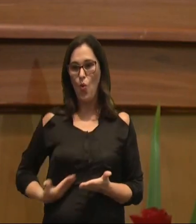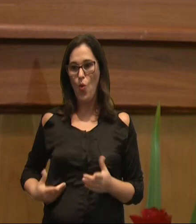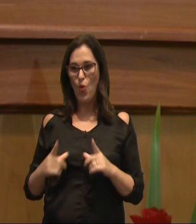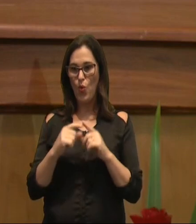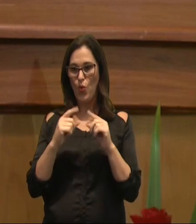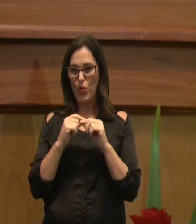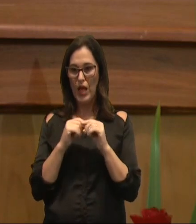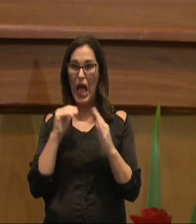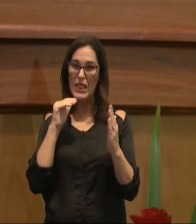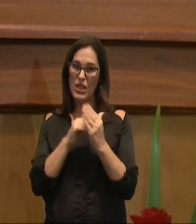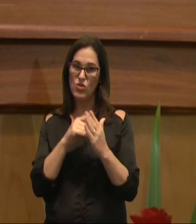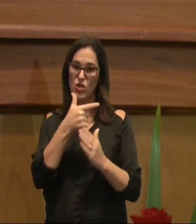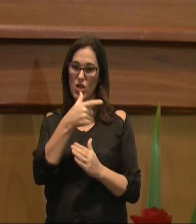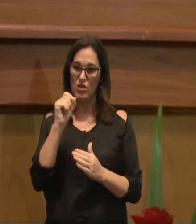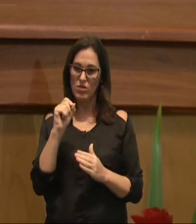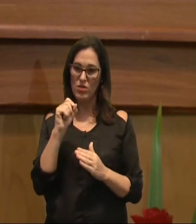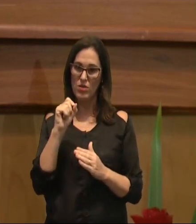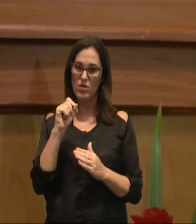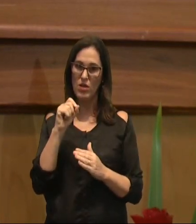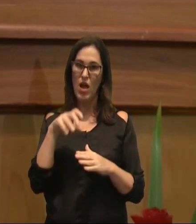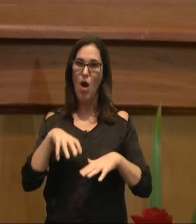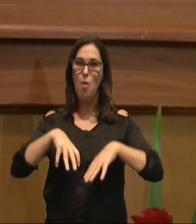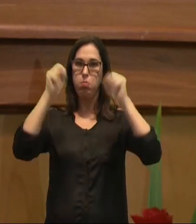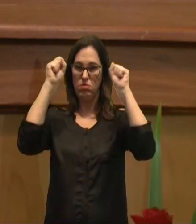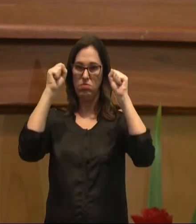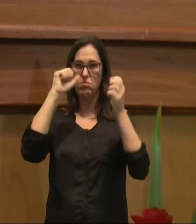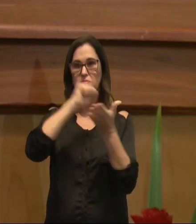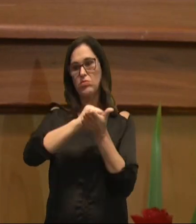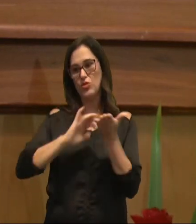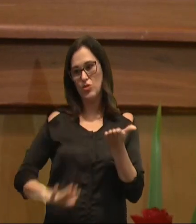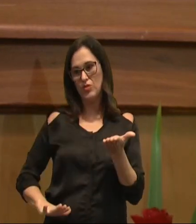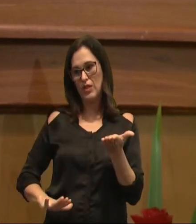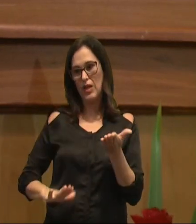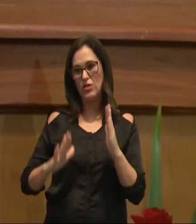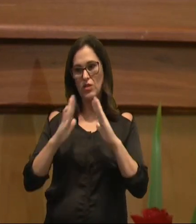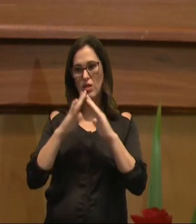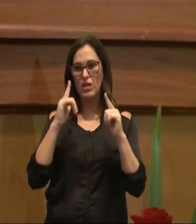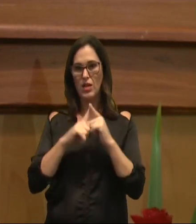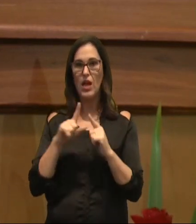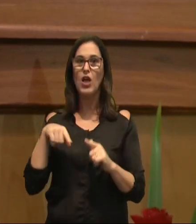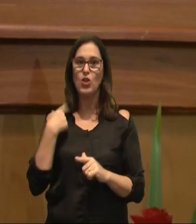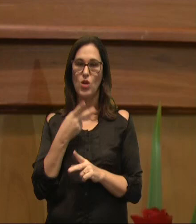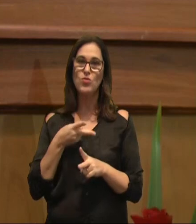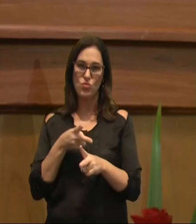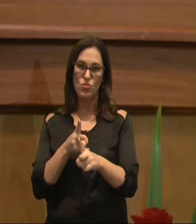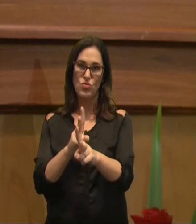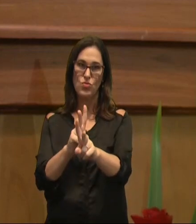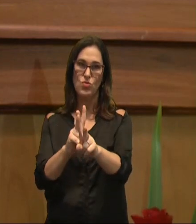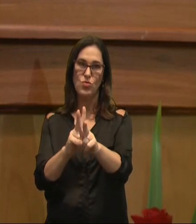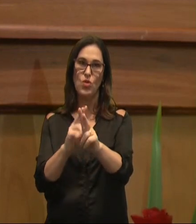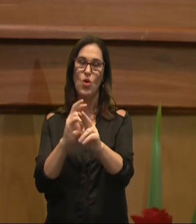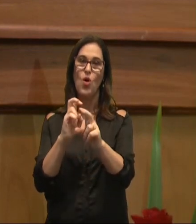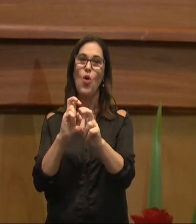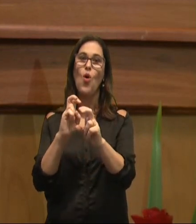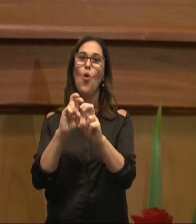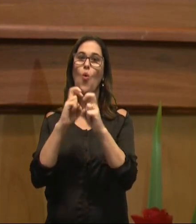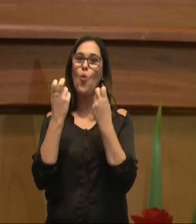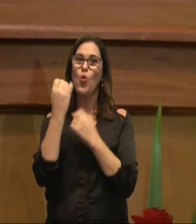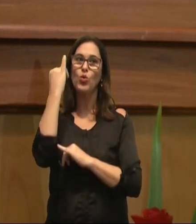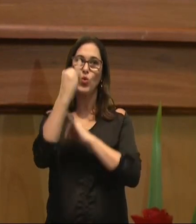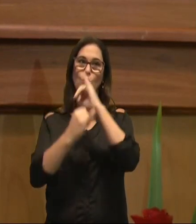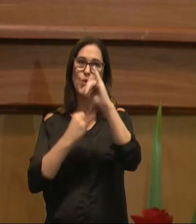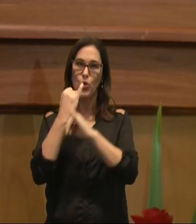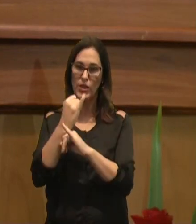decreta até o dia 10, suspensas todas as atividades da igreja, e nós continuamos com o nosso culto online,